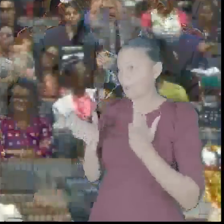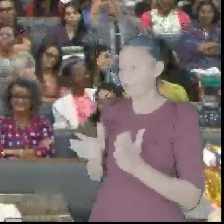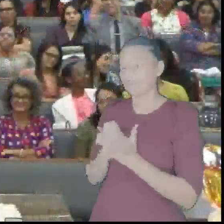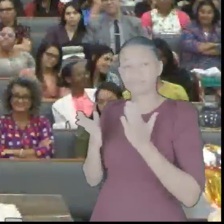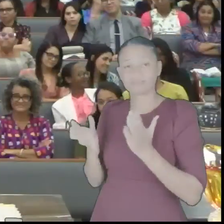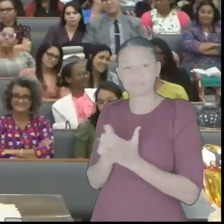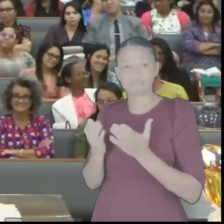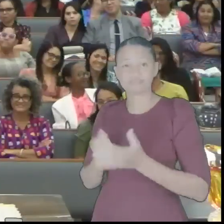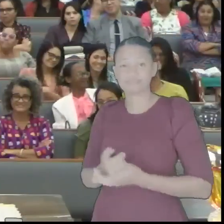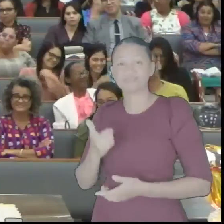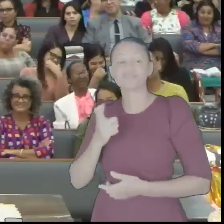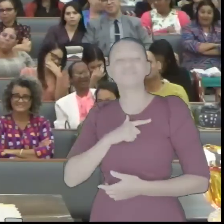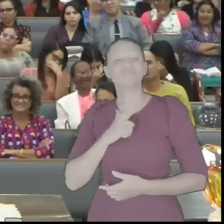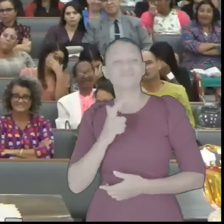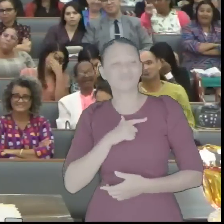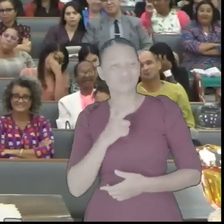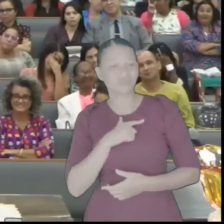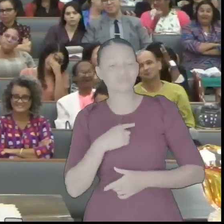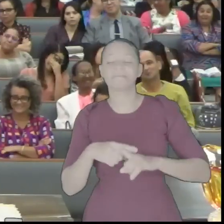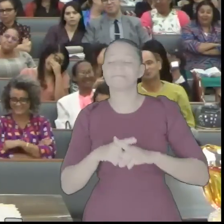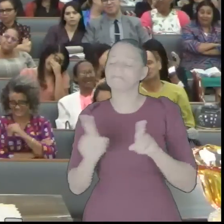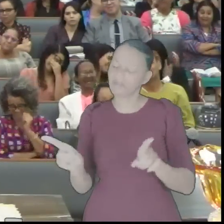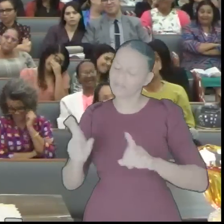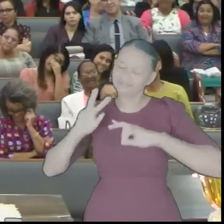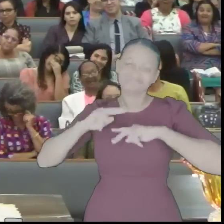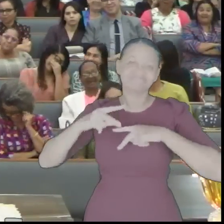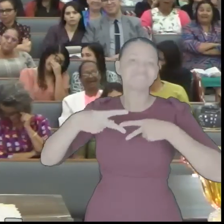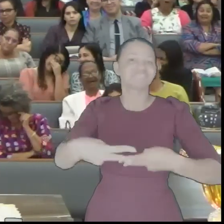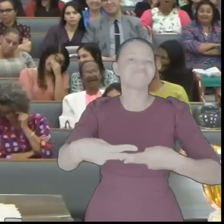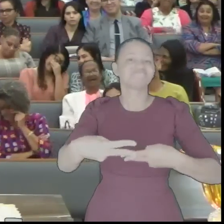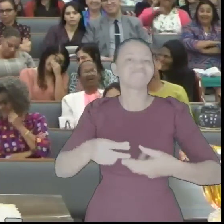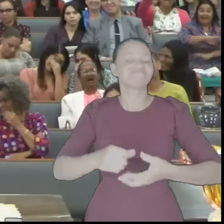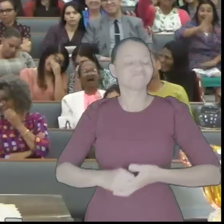e feia, mas era herdeira.